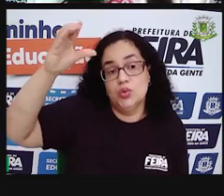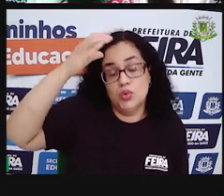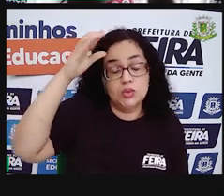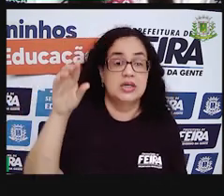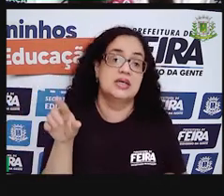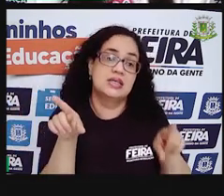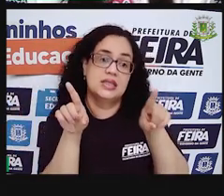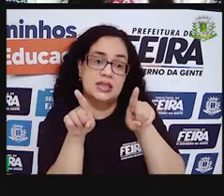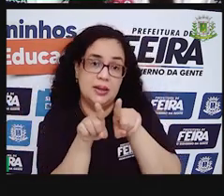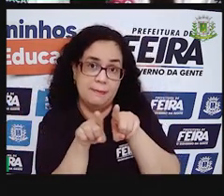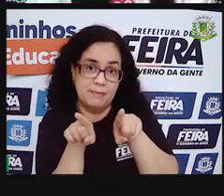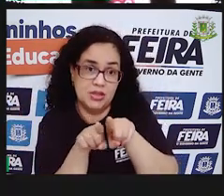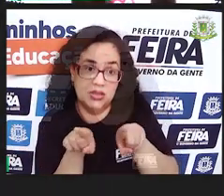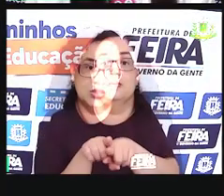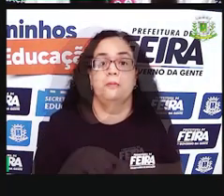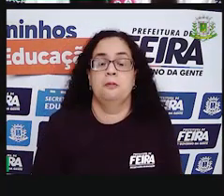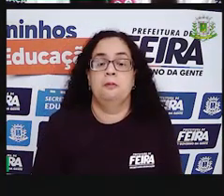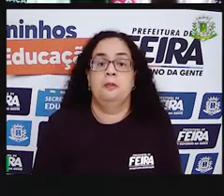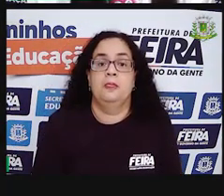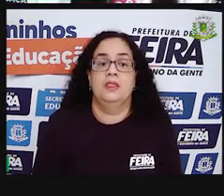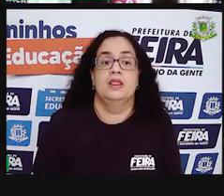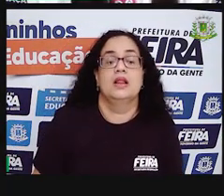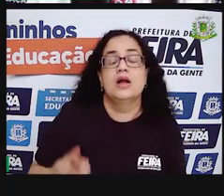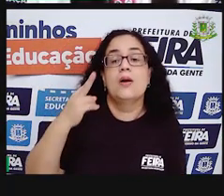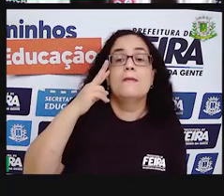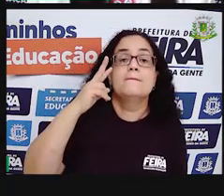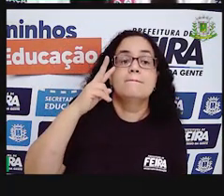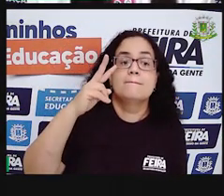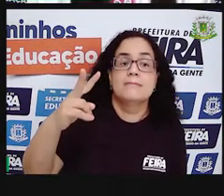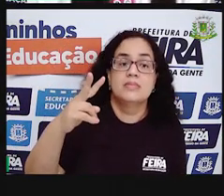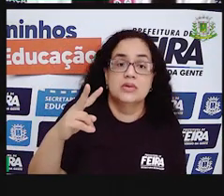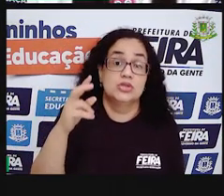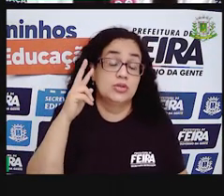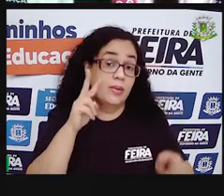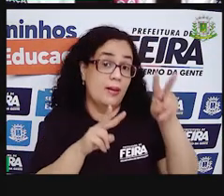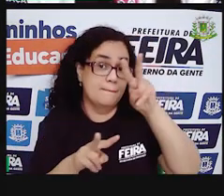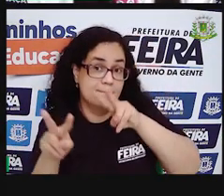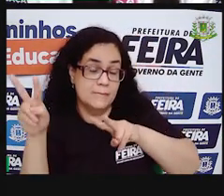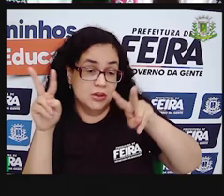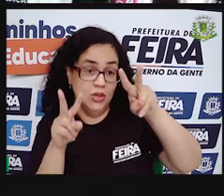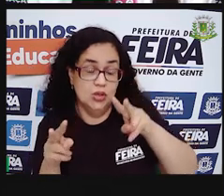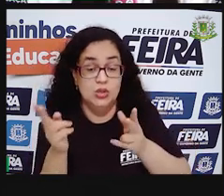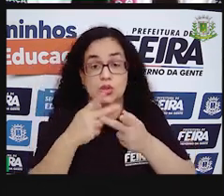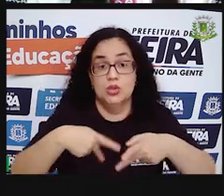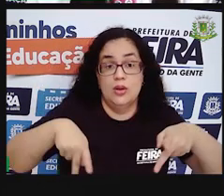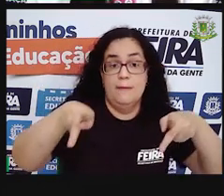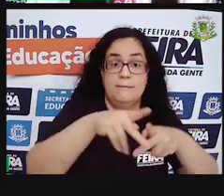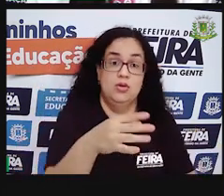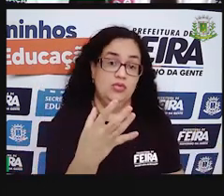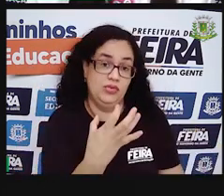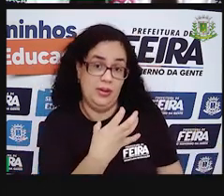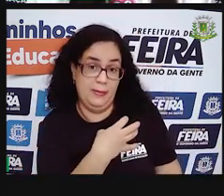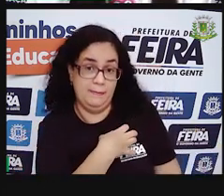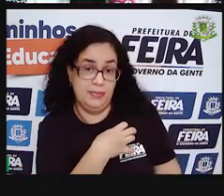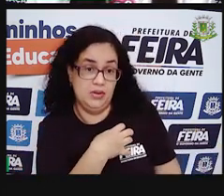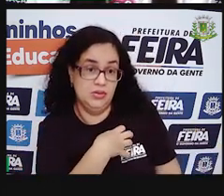deu na nossa Bahia. Quando a gente passa aí a ficar de olho no povo baiano, a